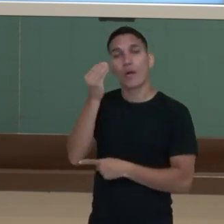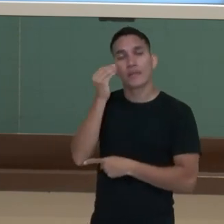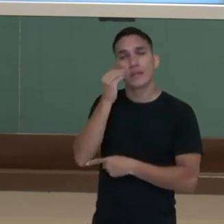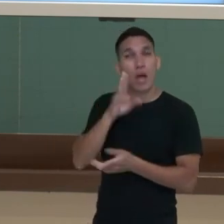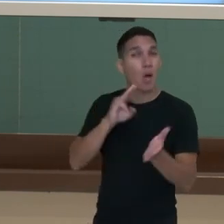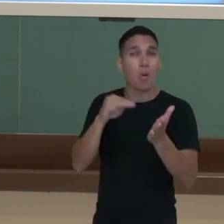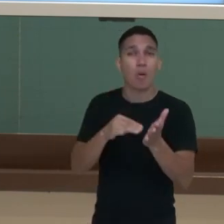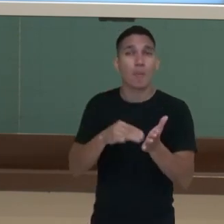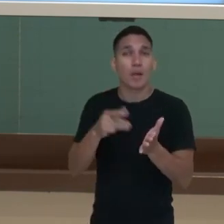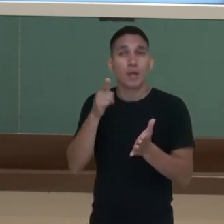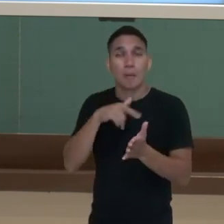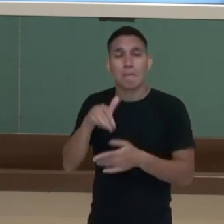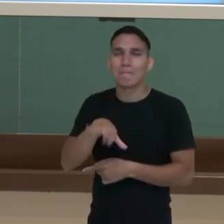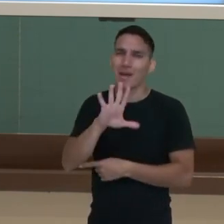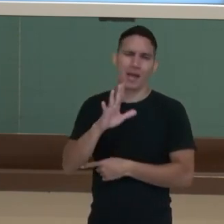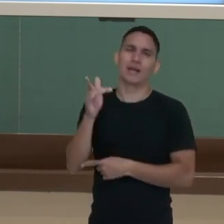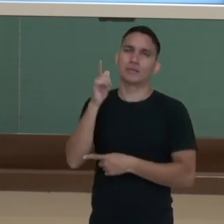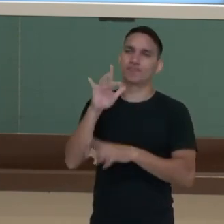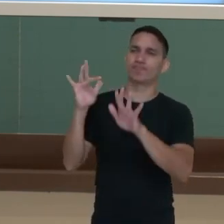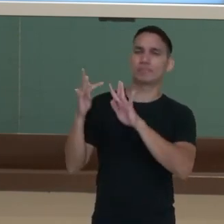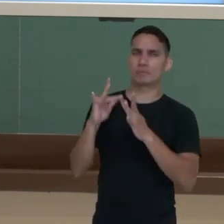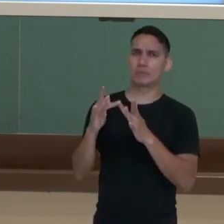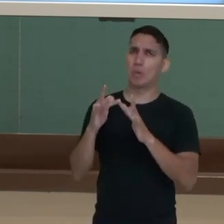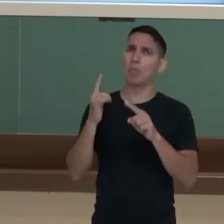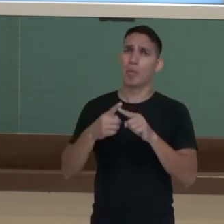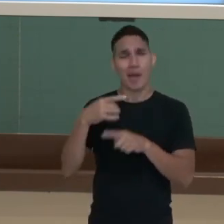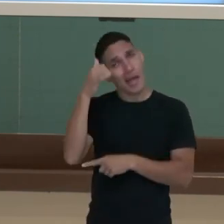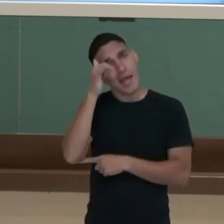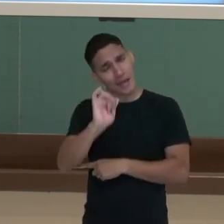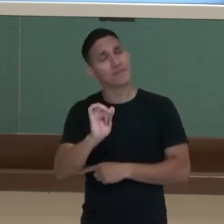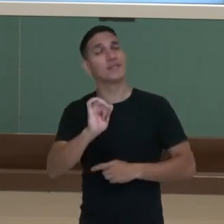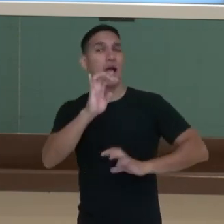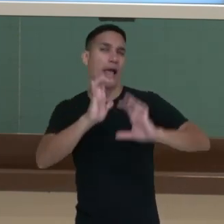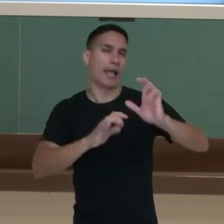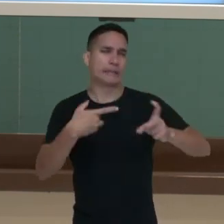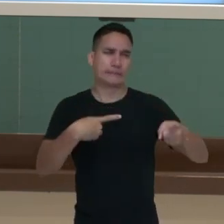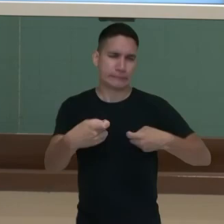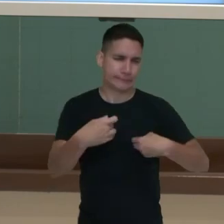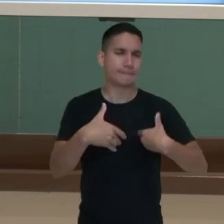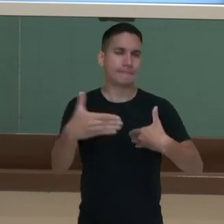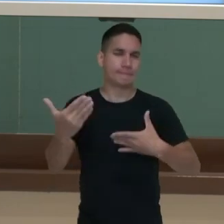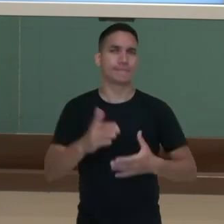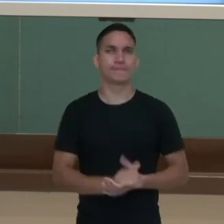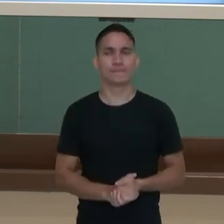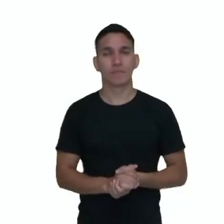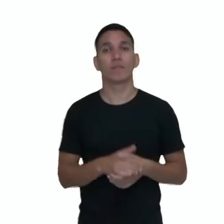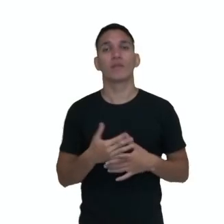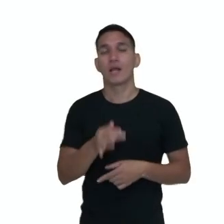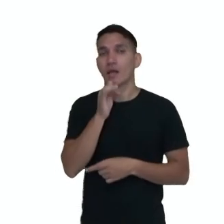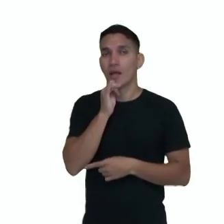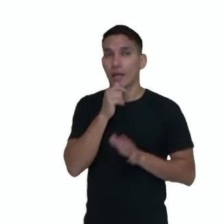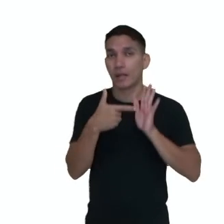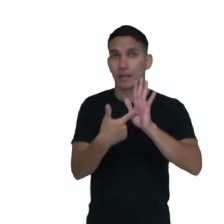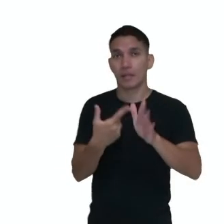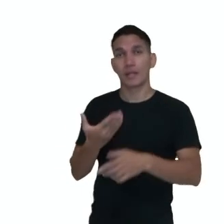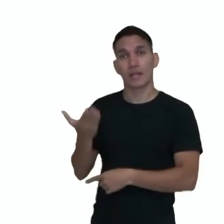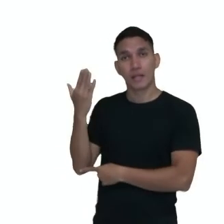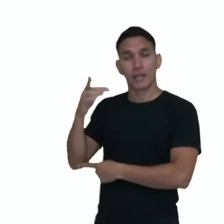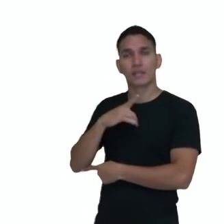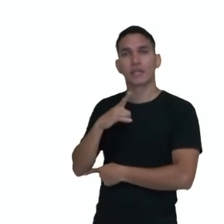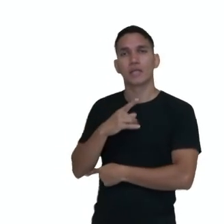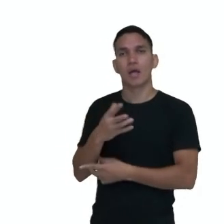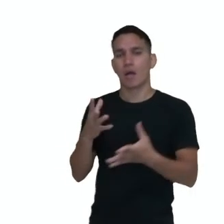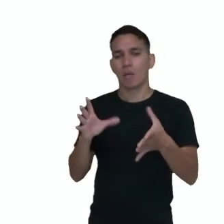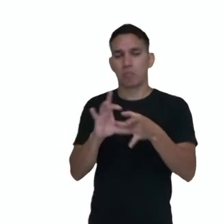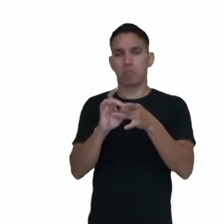de harmonia, senão haveria guerras, né, e assim por diante. Então, exemplos aqui, ó, as relações internacionais entre